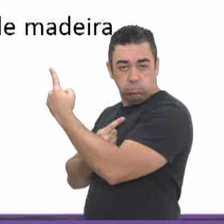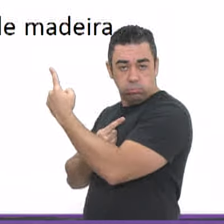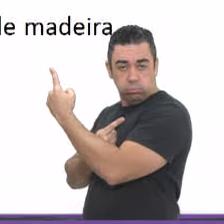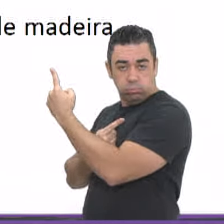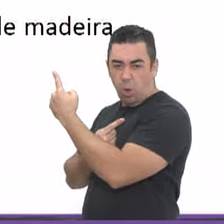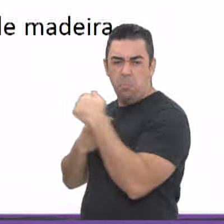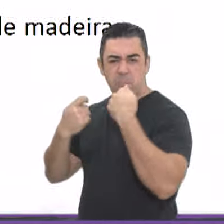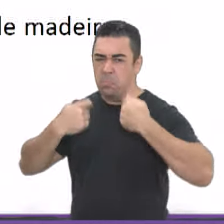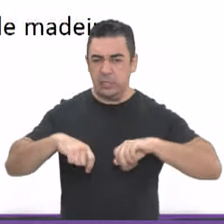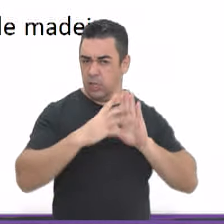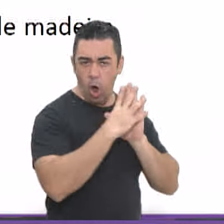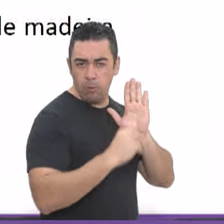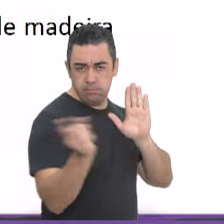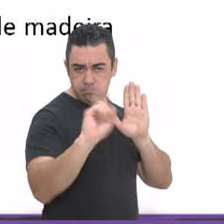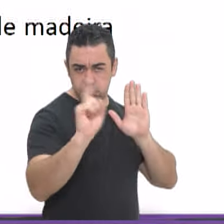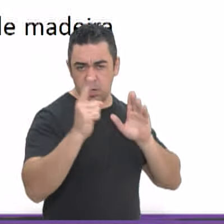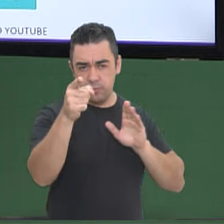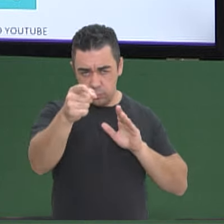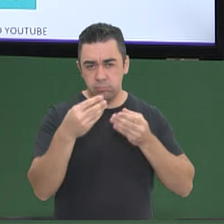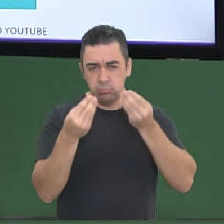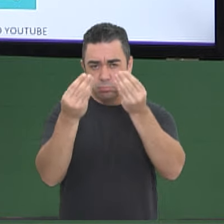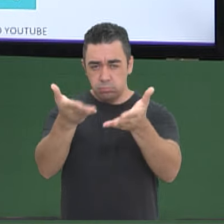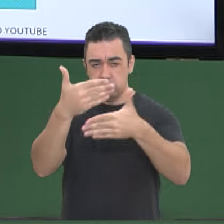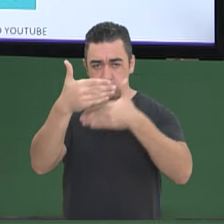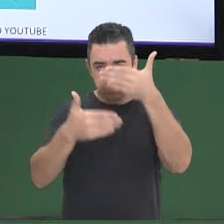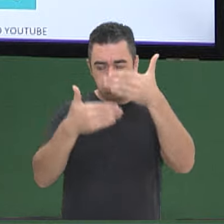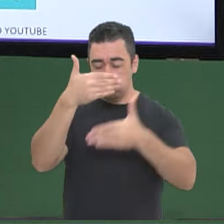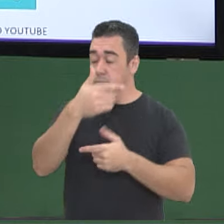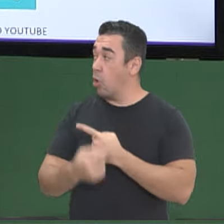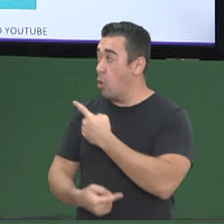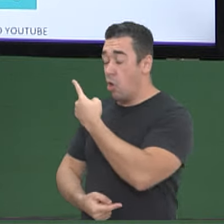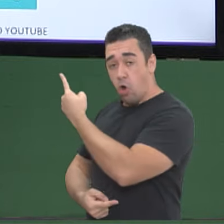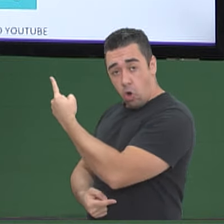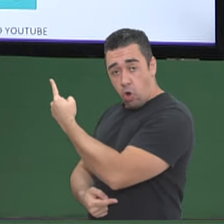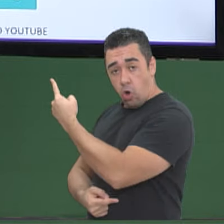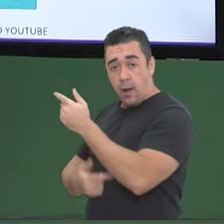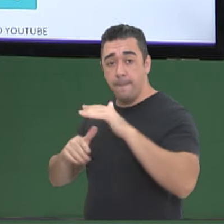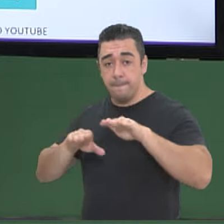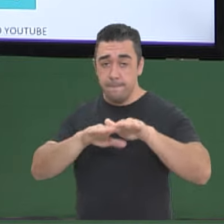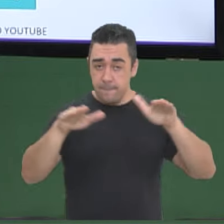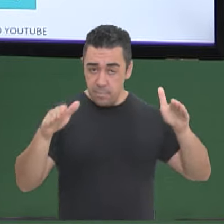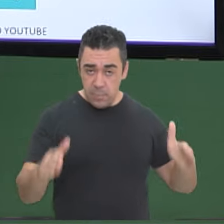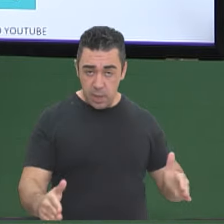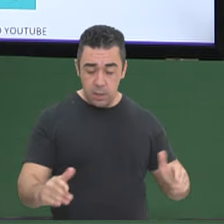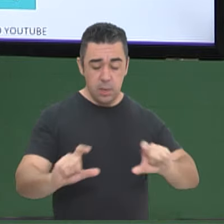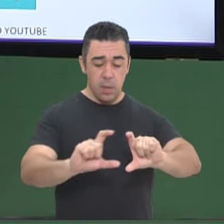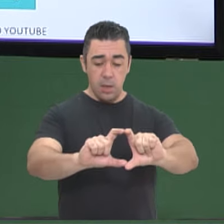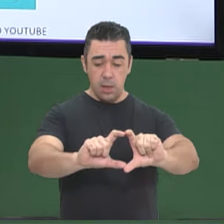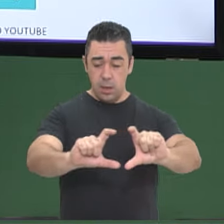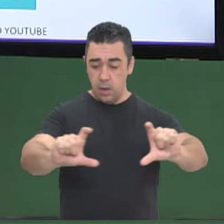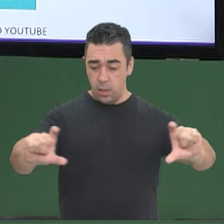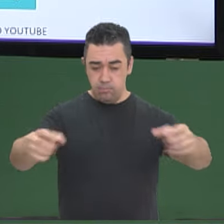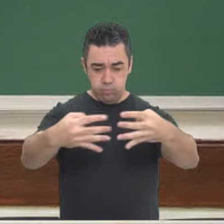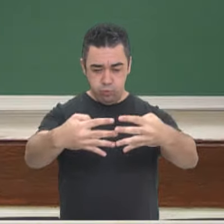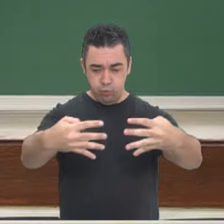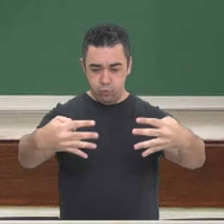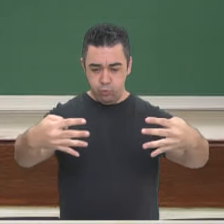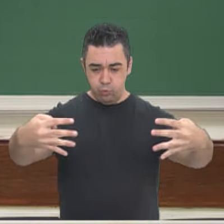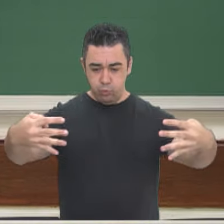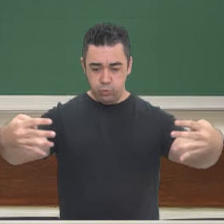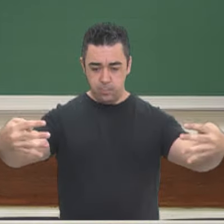anotar. Tem o formato da mesa, né? A questão da rede, ela tem que ser oficialmente instalada